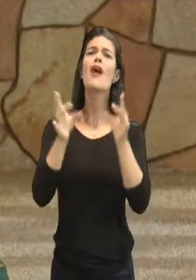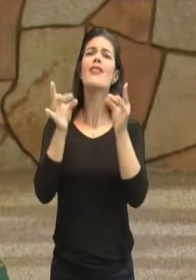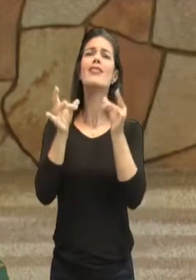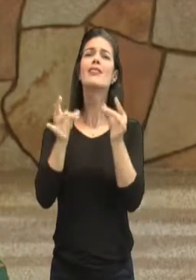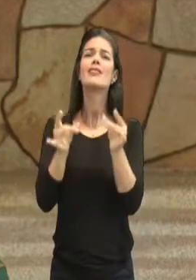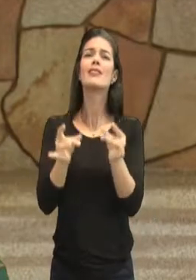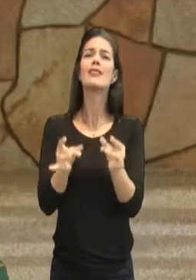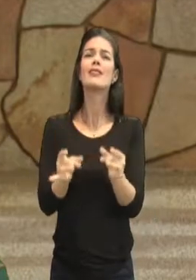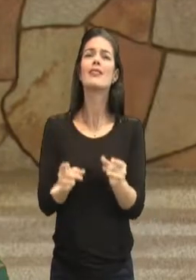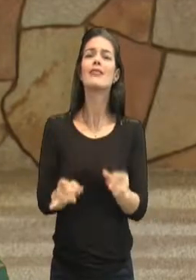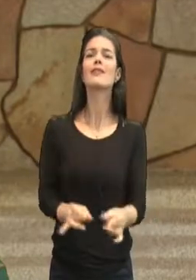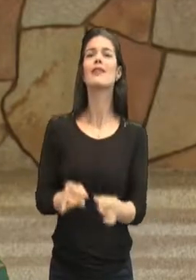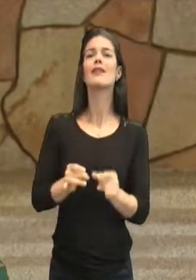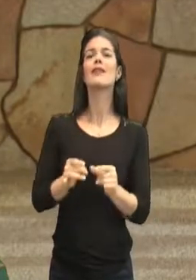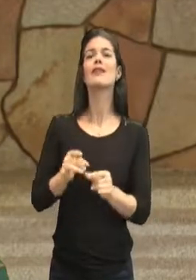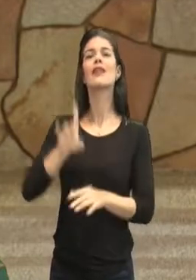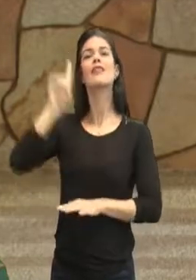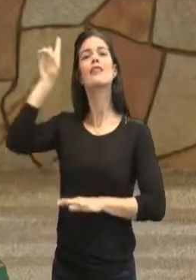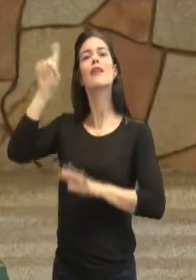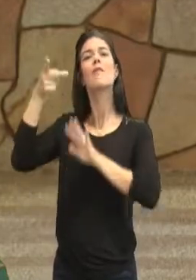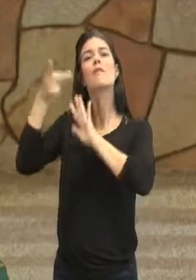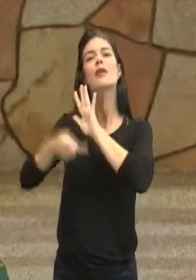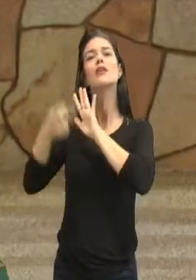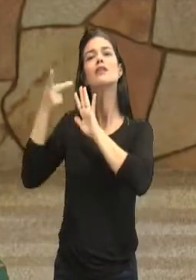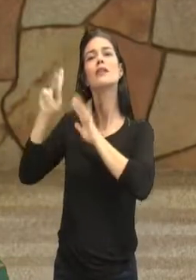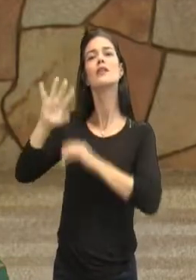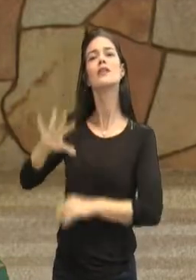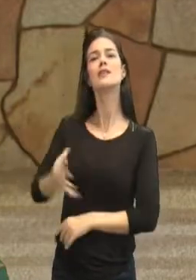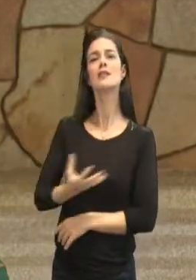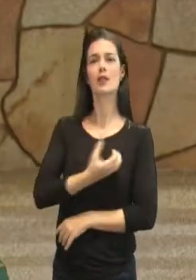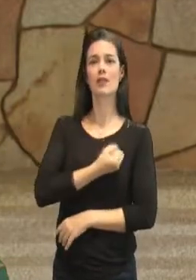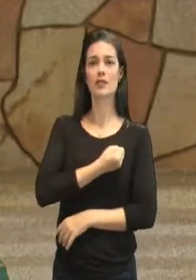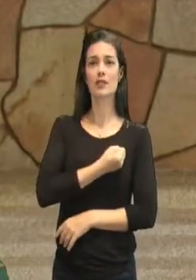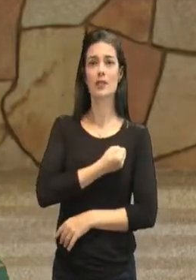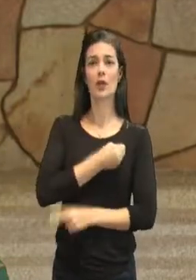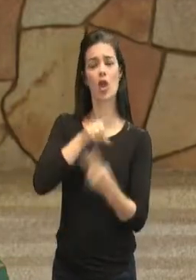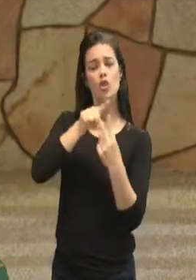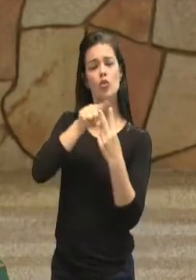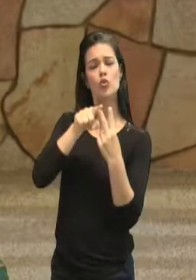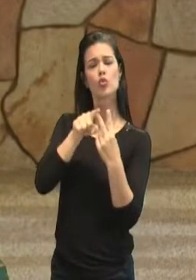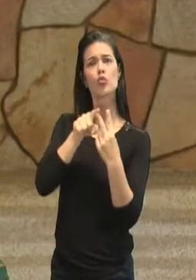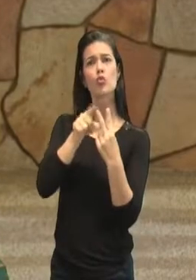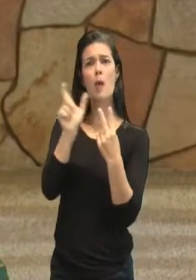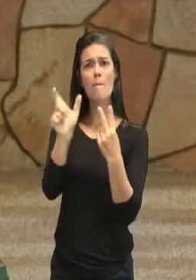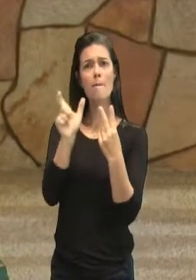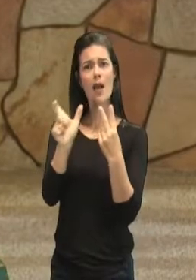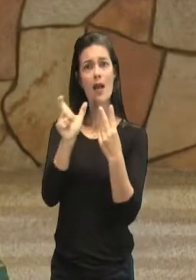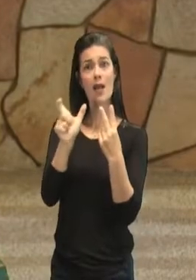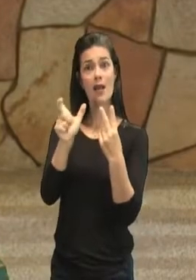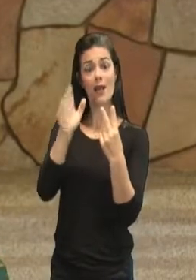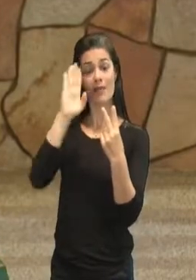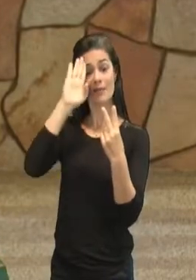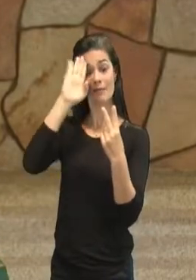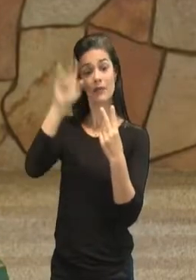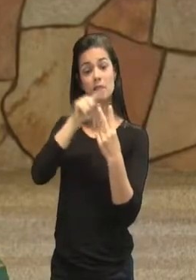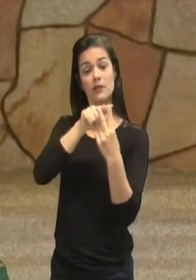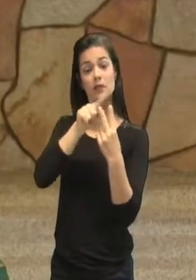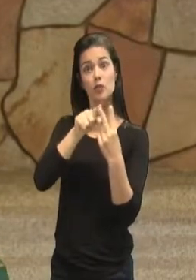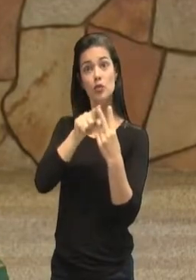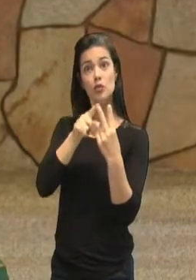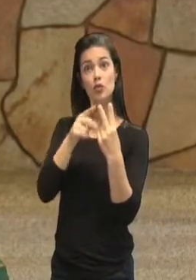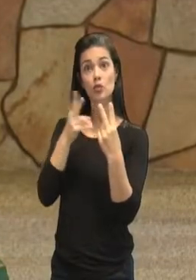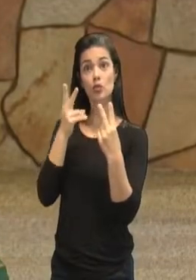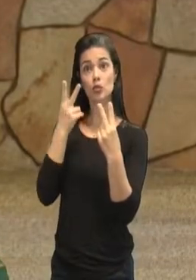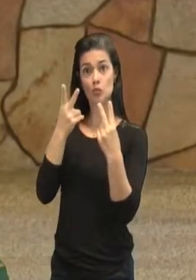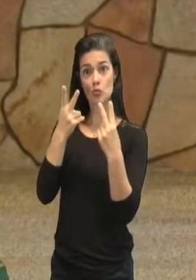plano de salvação, e nós temos pelo menos duas palavras, dois termos que são chave para